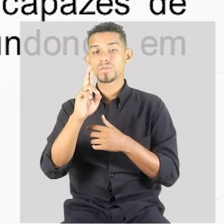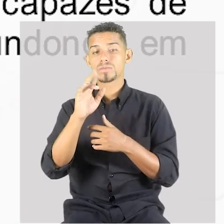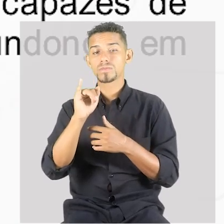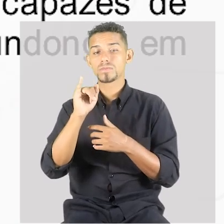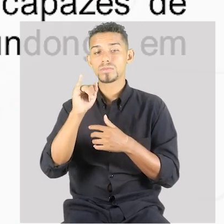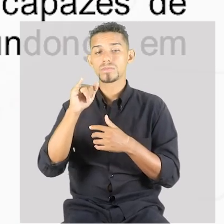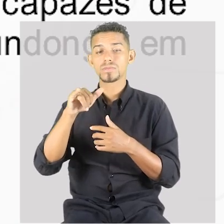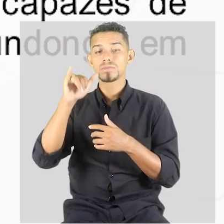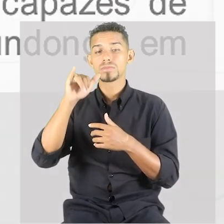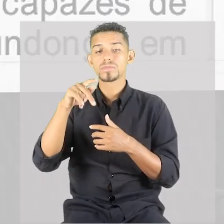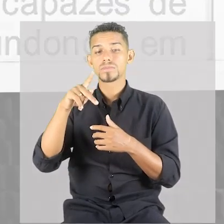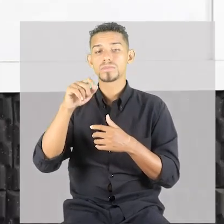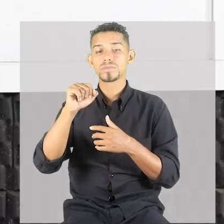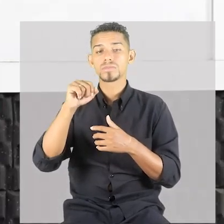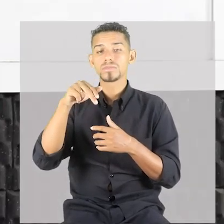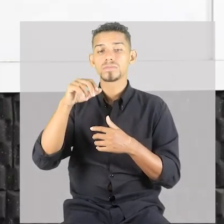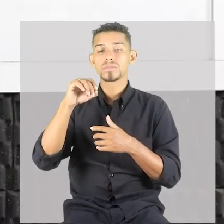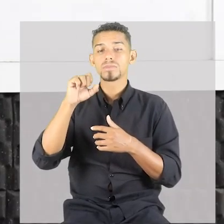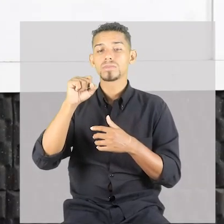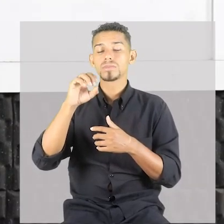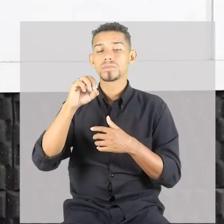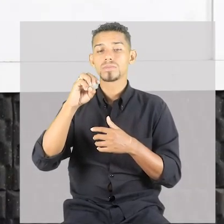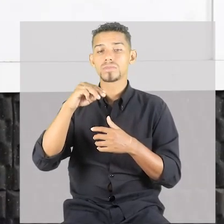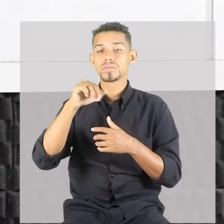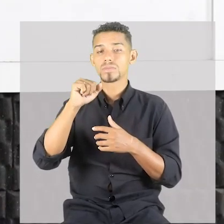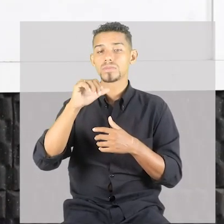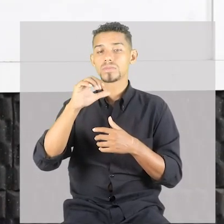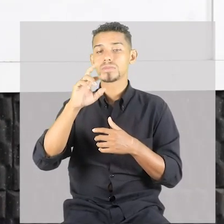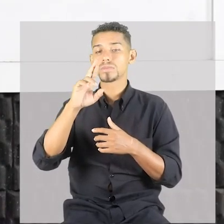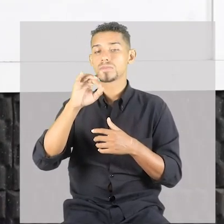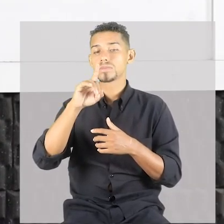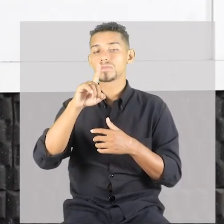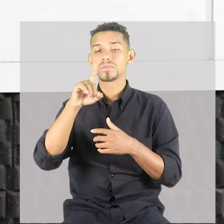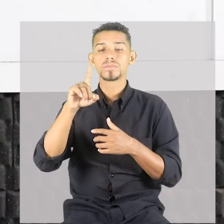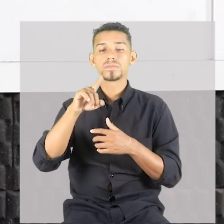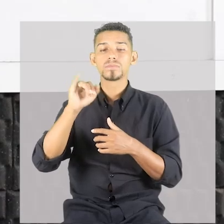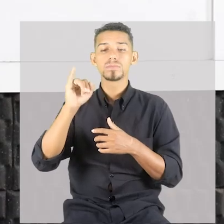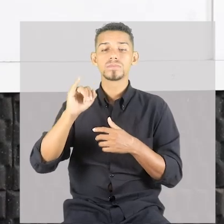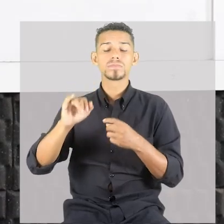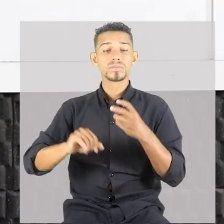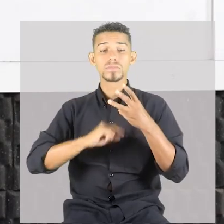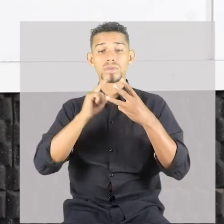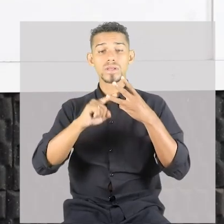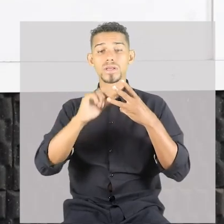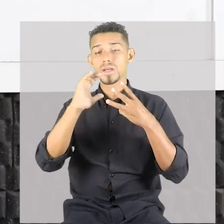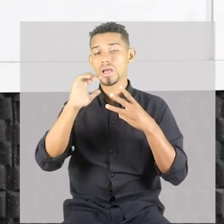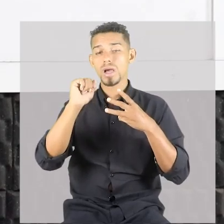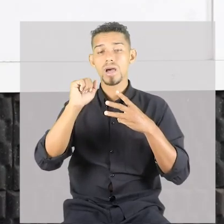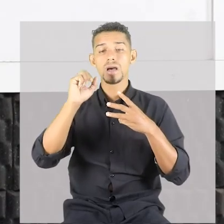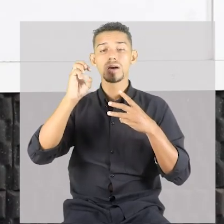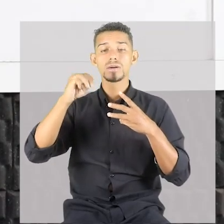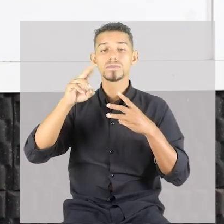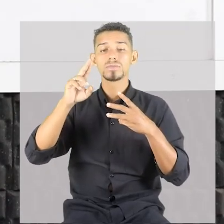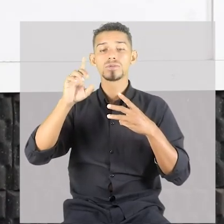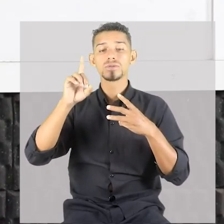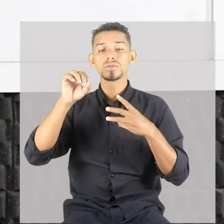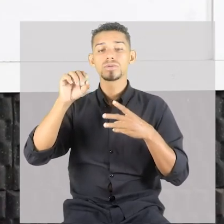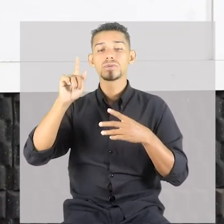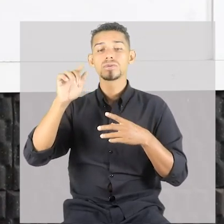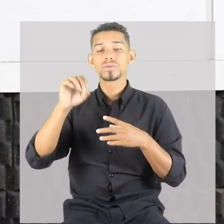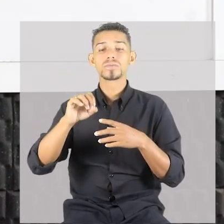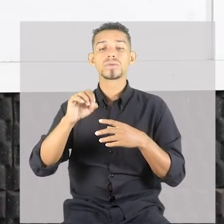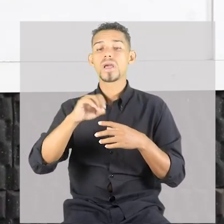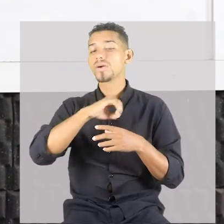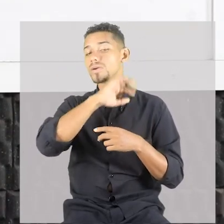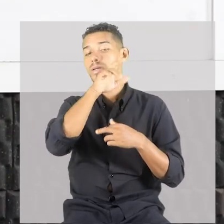cruzi, que é um protozoário, tá certo? Depois falou do camundongo, que é um animal. Então, só nessa linha aí, né,